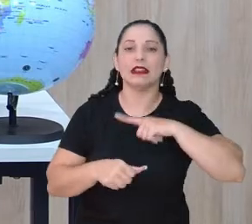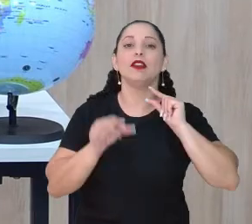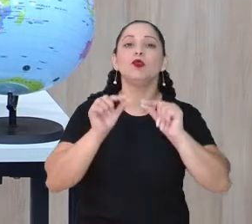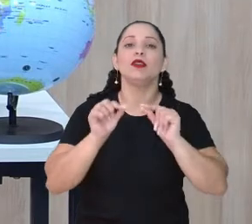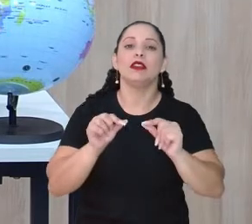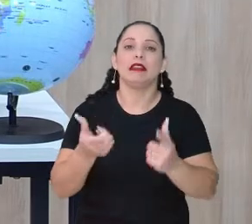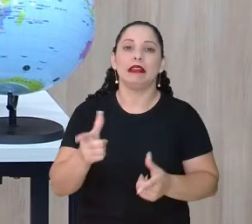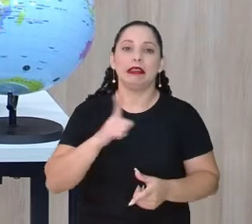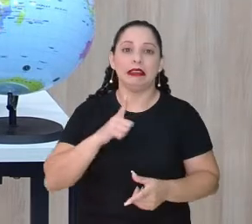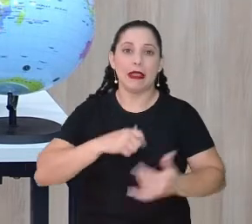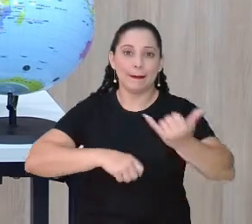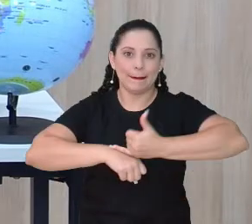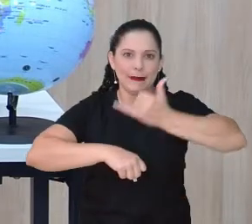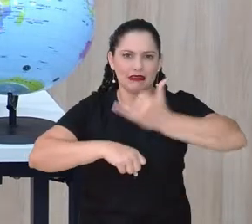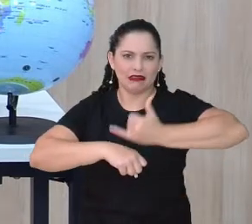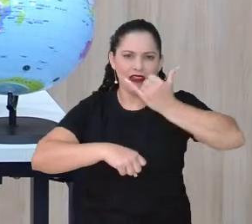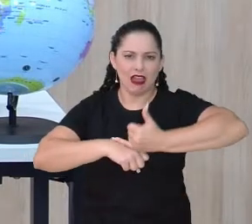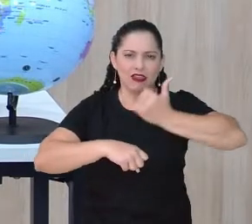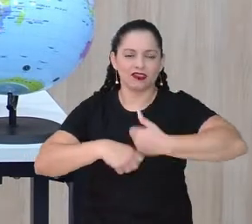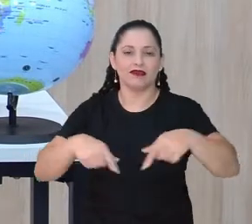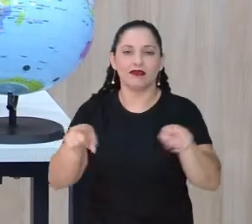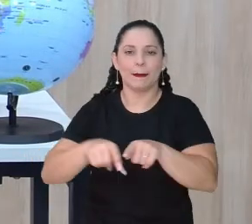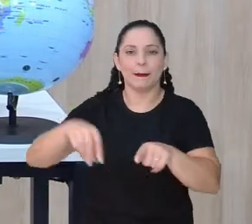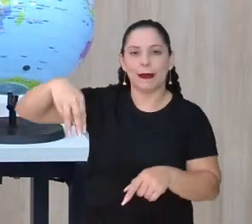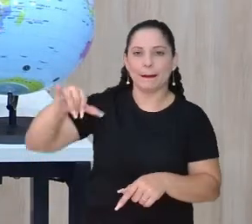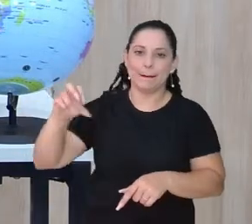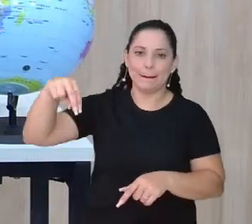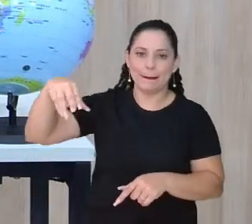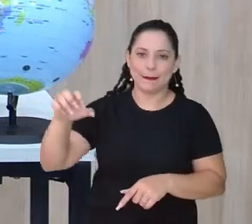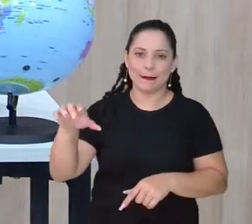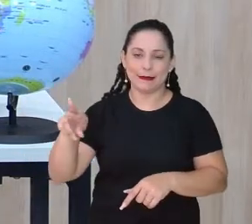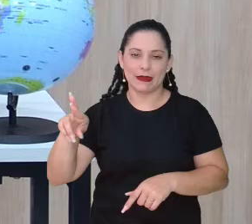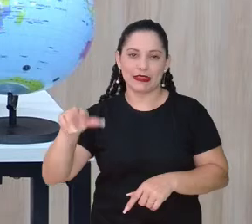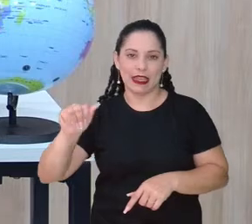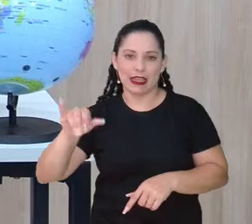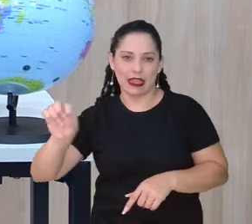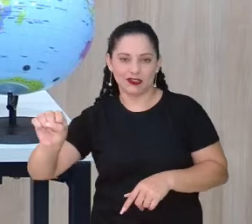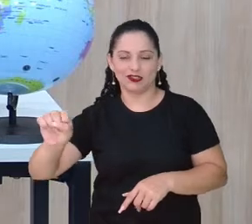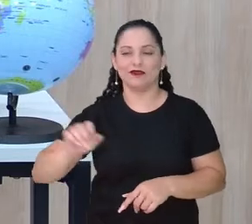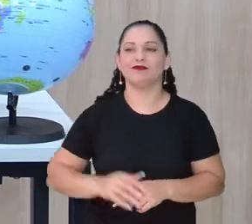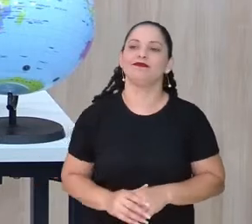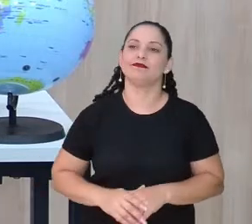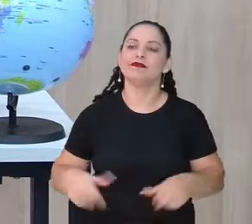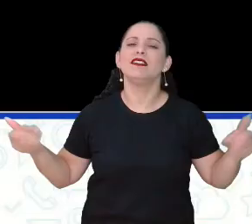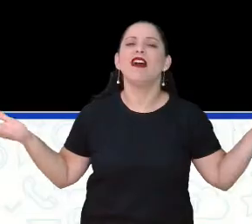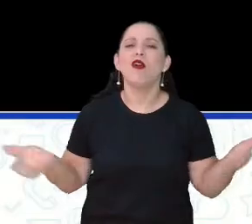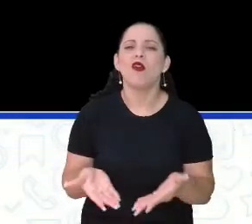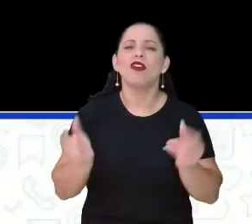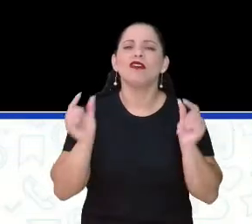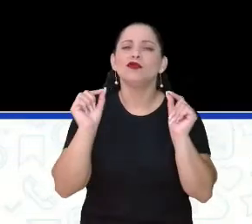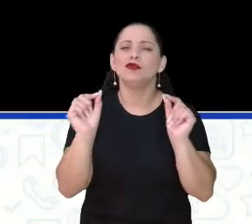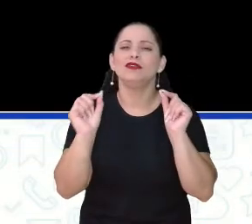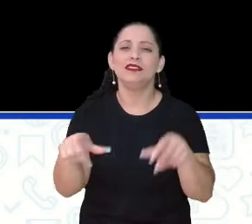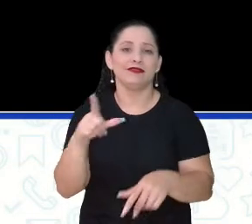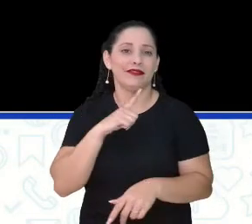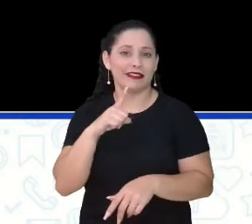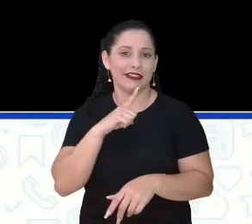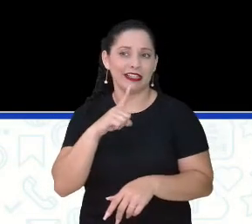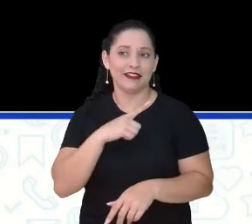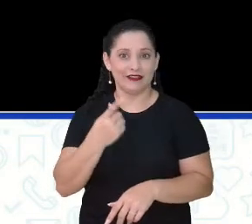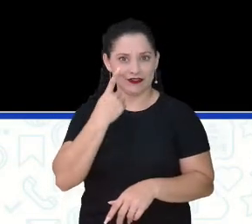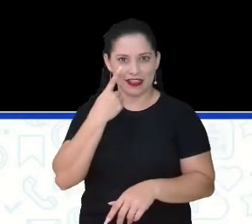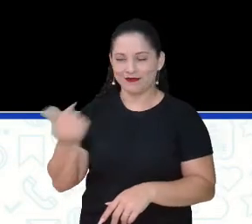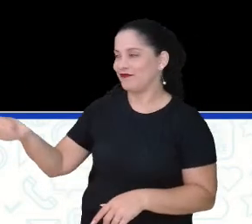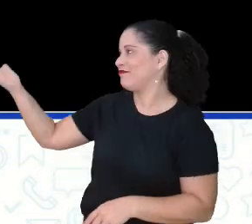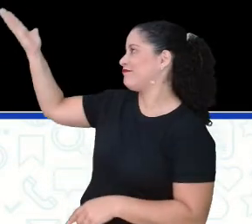metais pesados, pessoal. E o que é que nós vamos fazer agora? Pessoal, imagine como